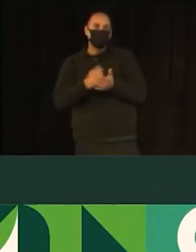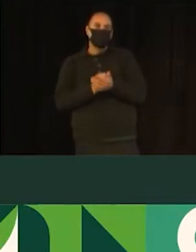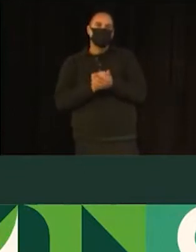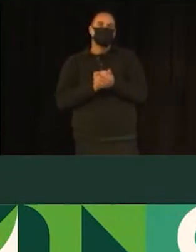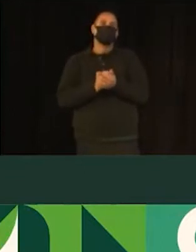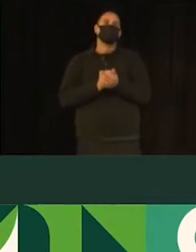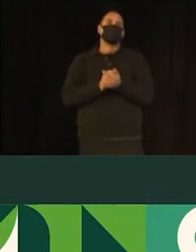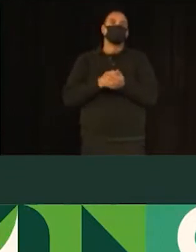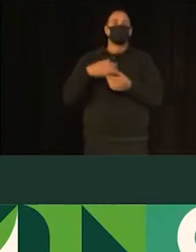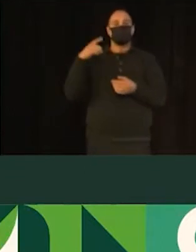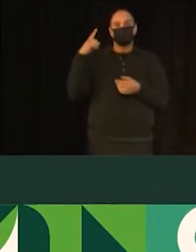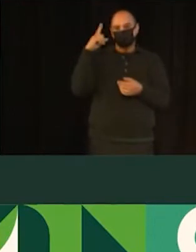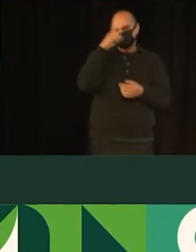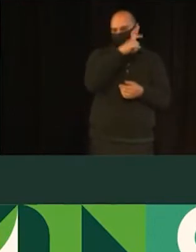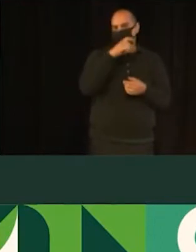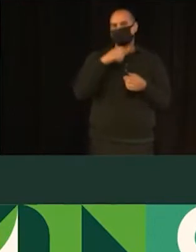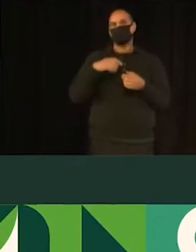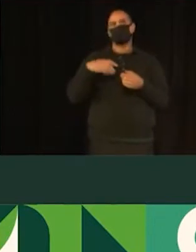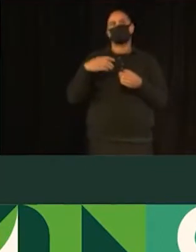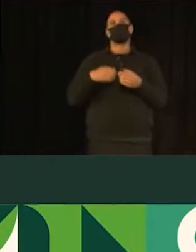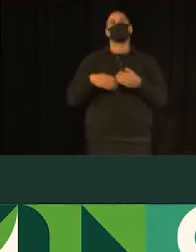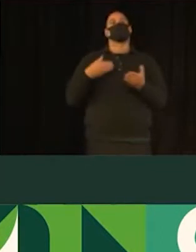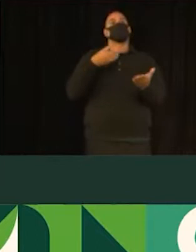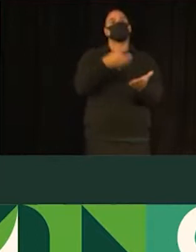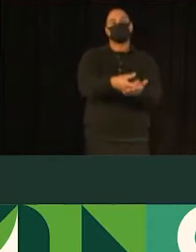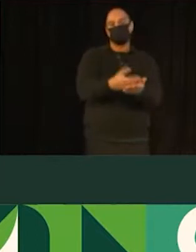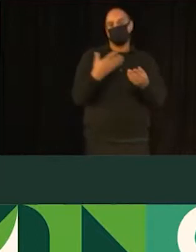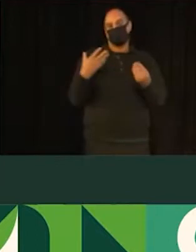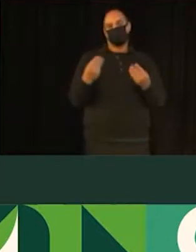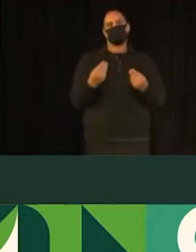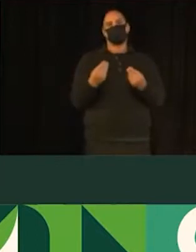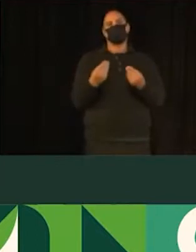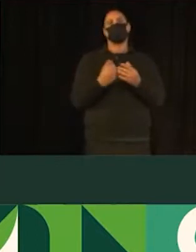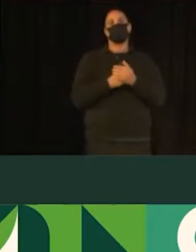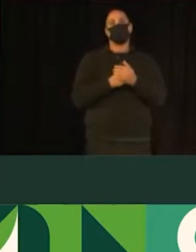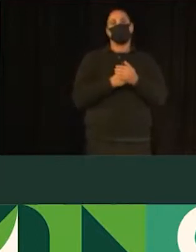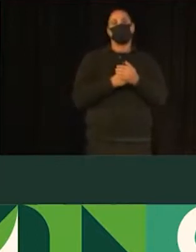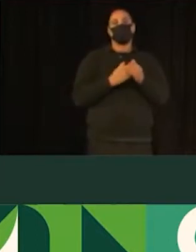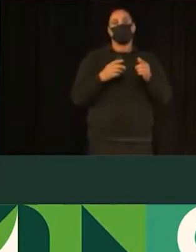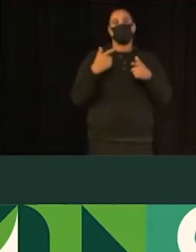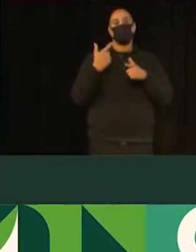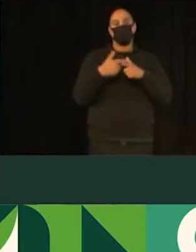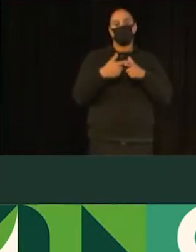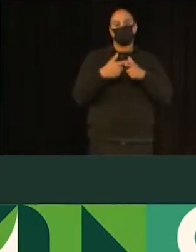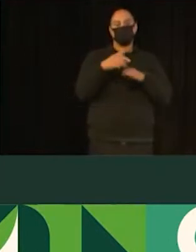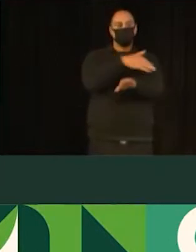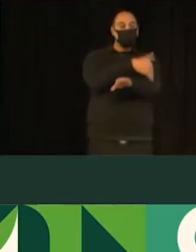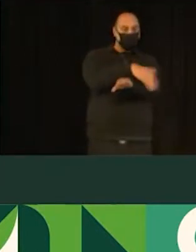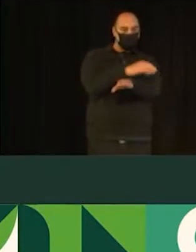extremamente onerosas para implantar esse corredor de ônibus, em função do estreito gabarito das vias, né, que a cidade de Canoas